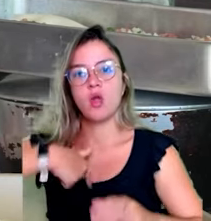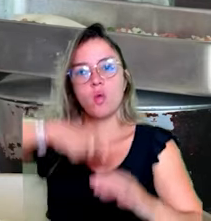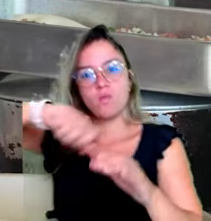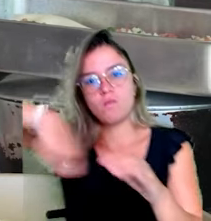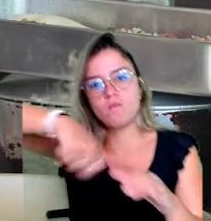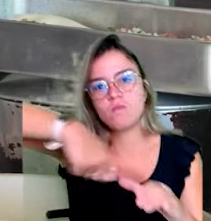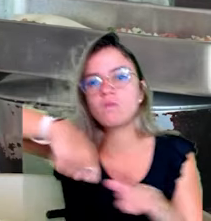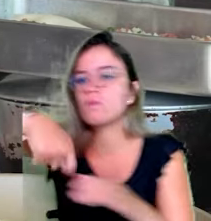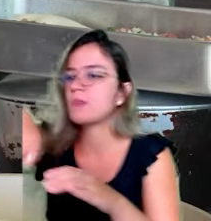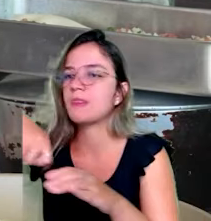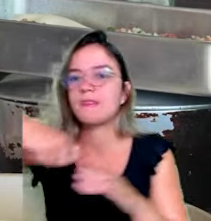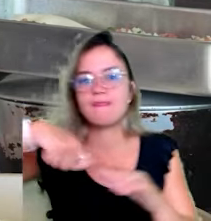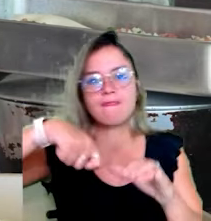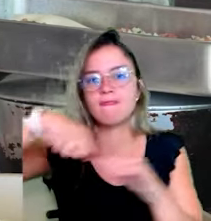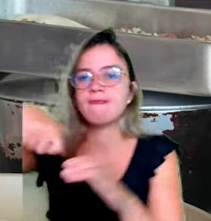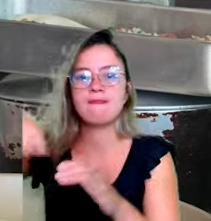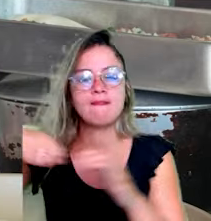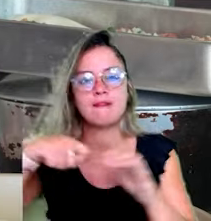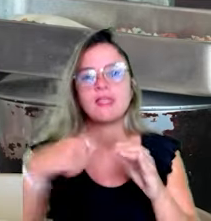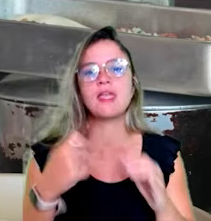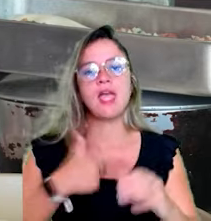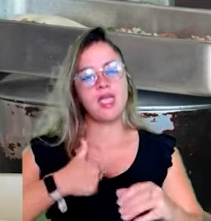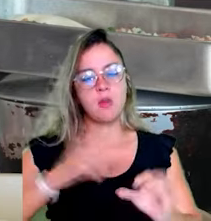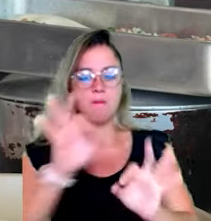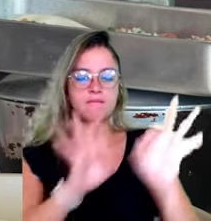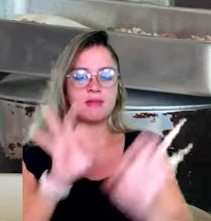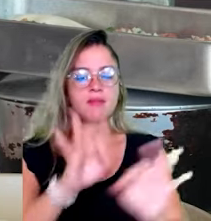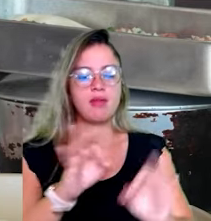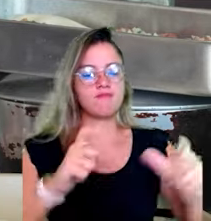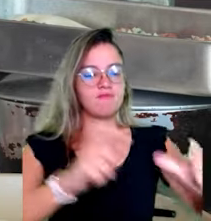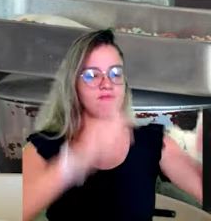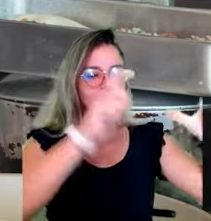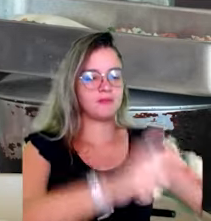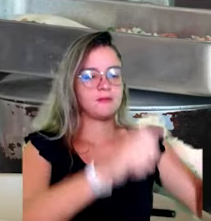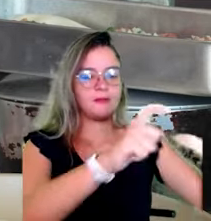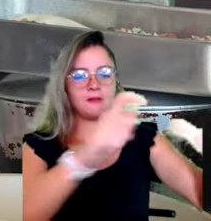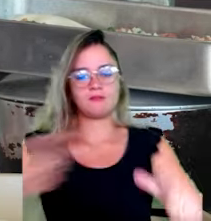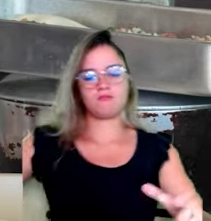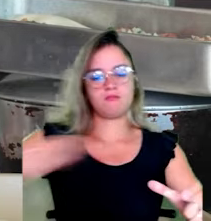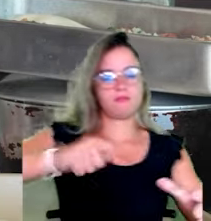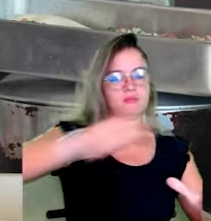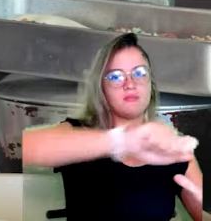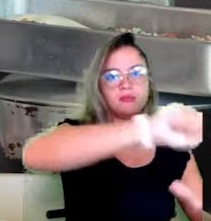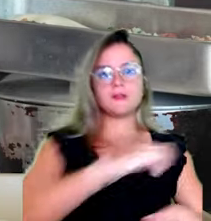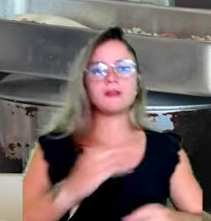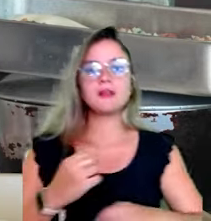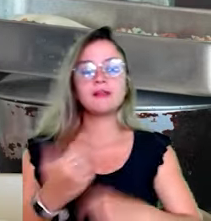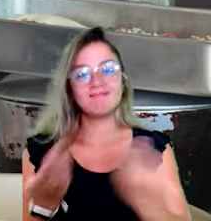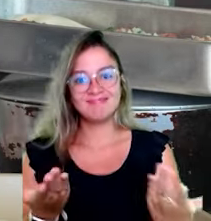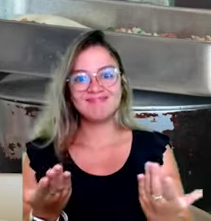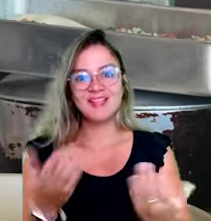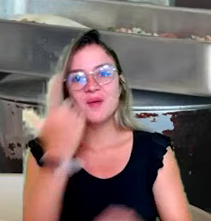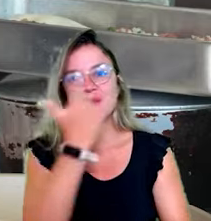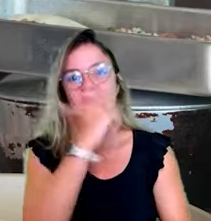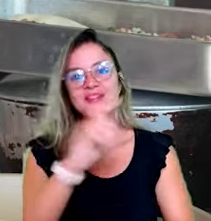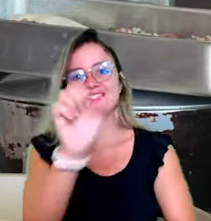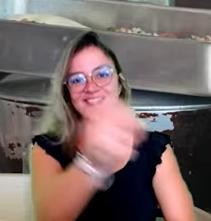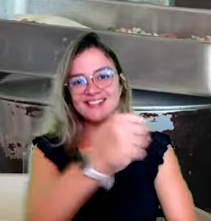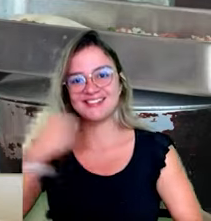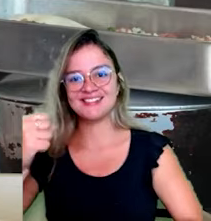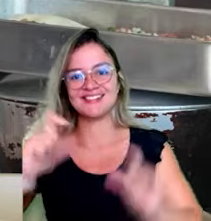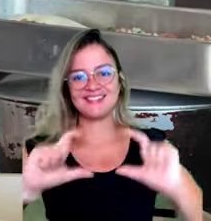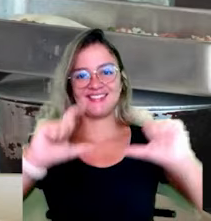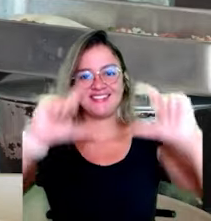casa do meu cliente hoje. Estou fazendo as marmitas para ele aqui. Então, já vou tirar essa comida da geladeira e as comidas vão prontas